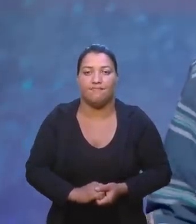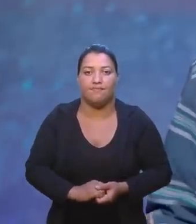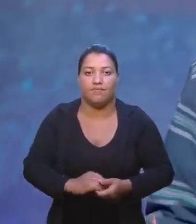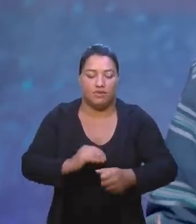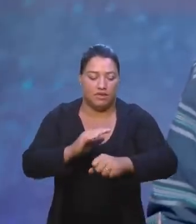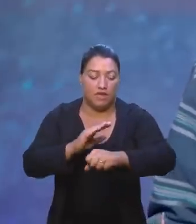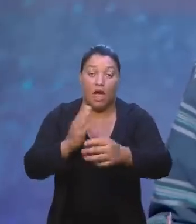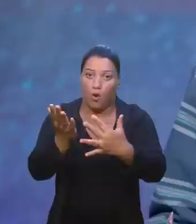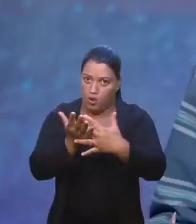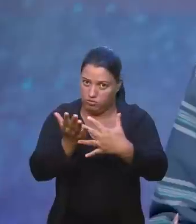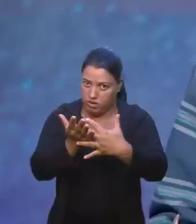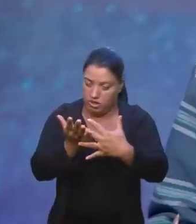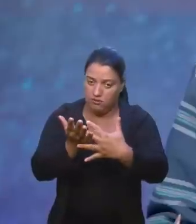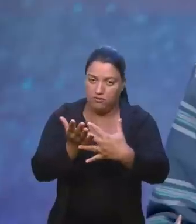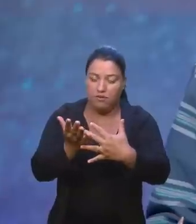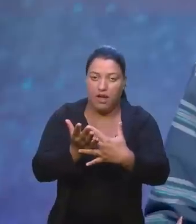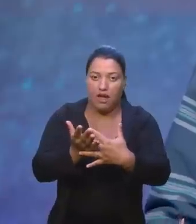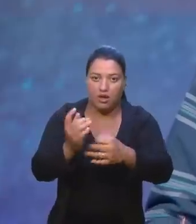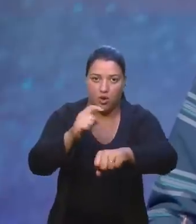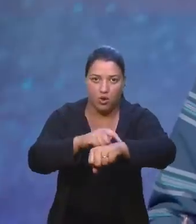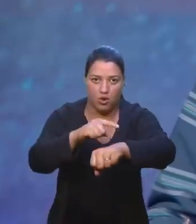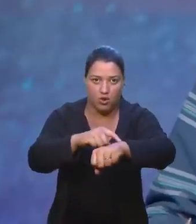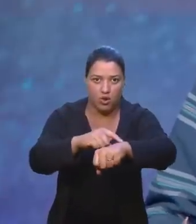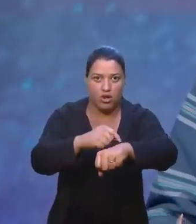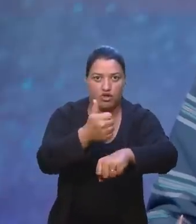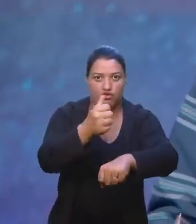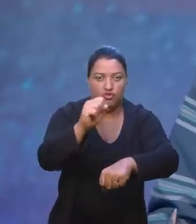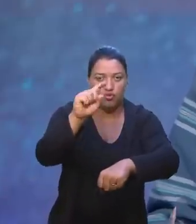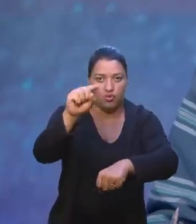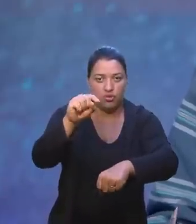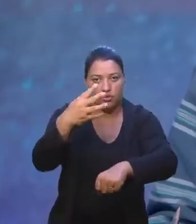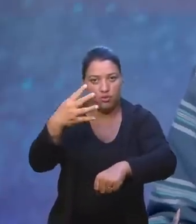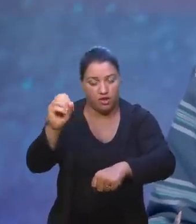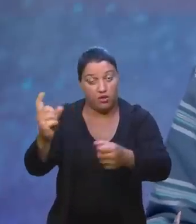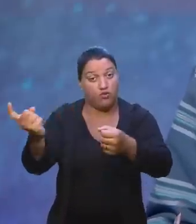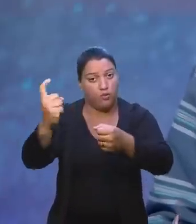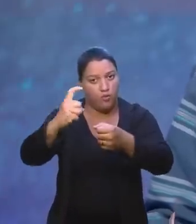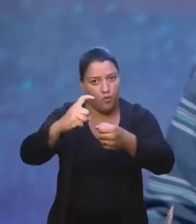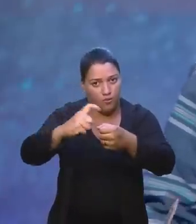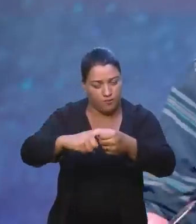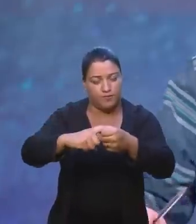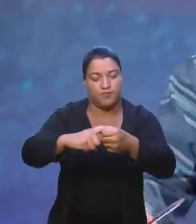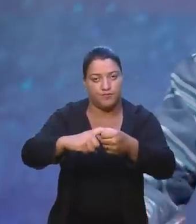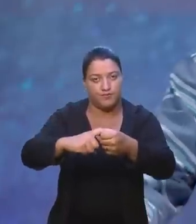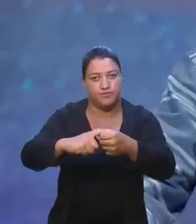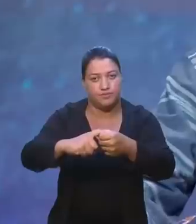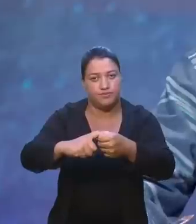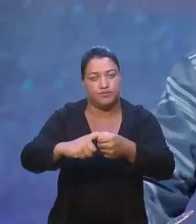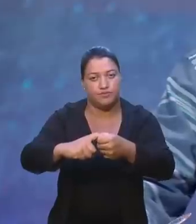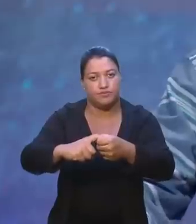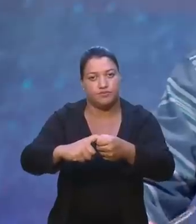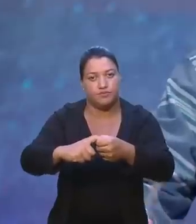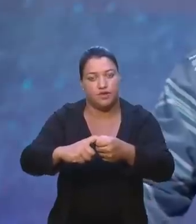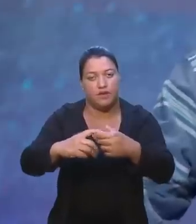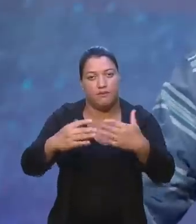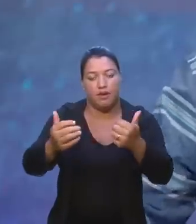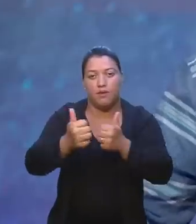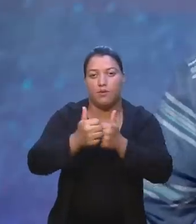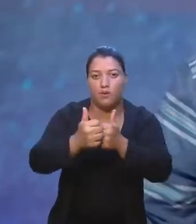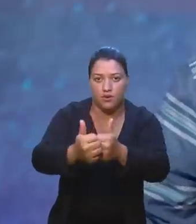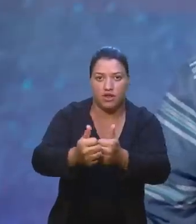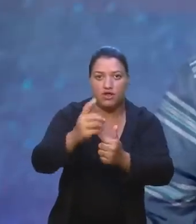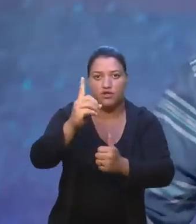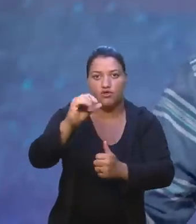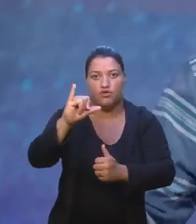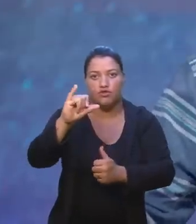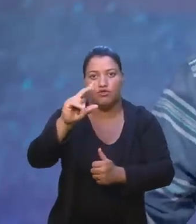Teremos um intervalo, então, e às 18h40 estaremos aqui para acompanharmos Divaldo